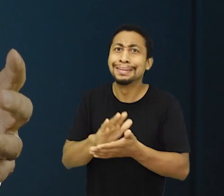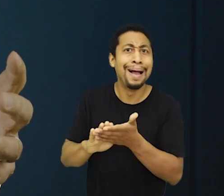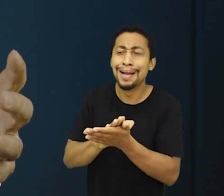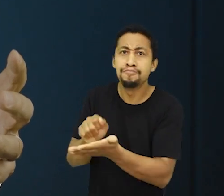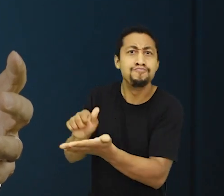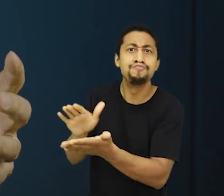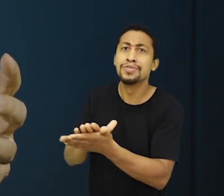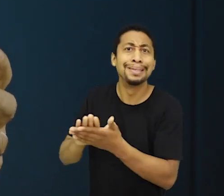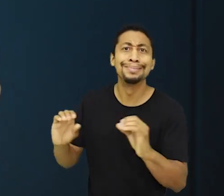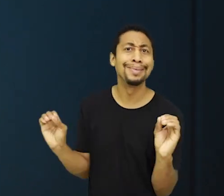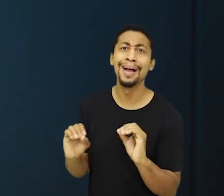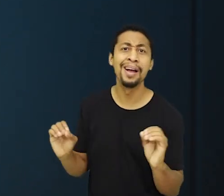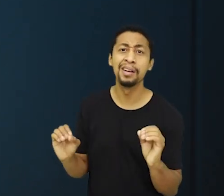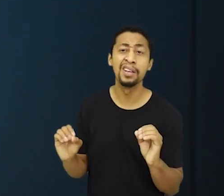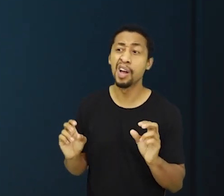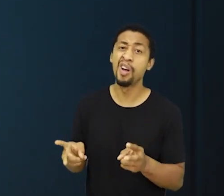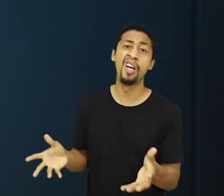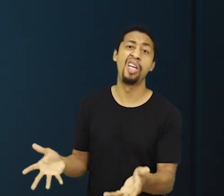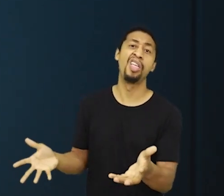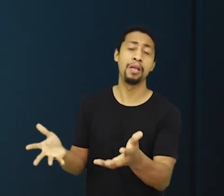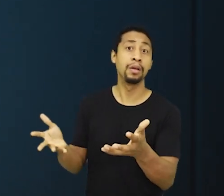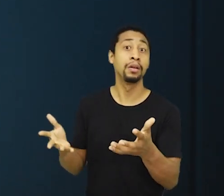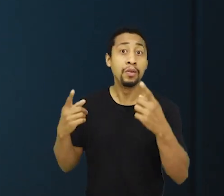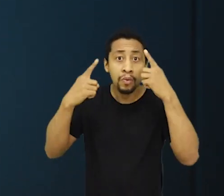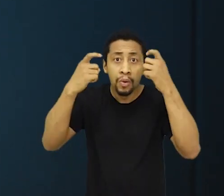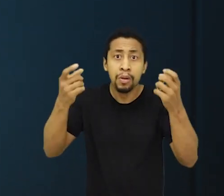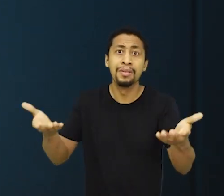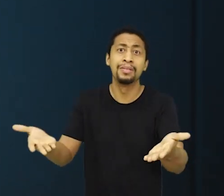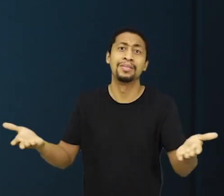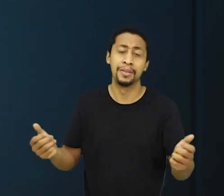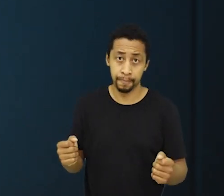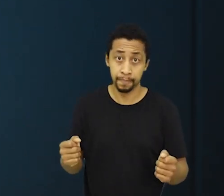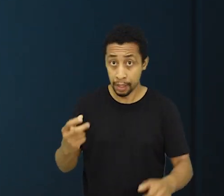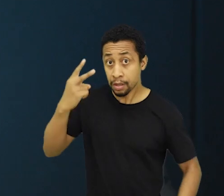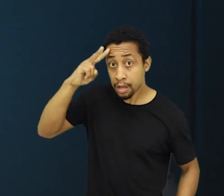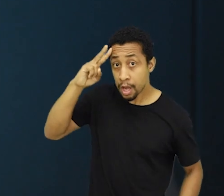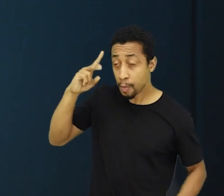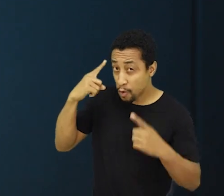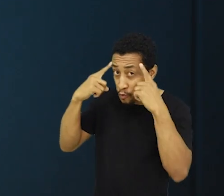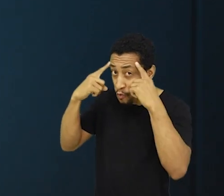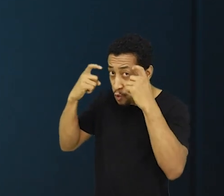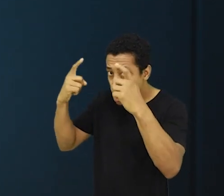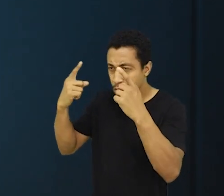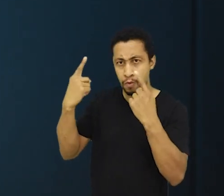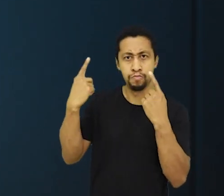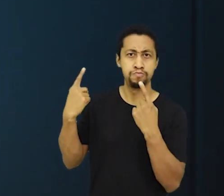de memória. Portanto, cultivar essa memória para que o mundo da violência seja